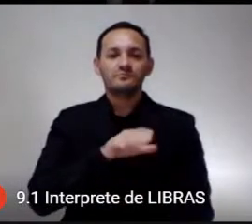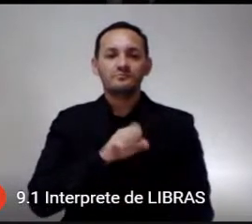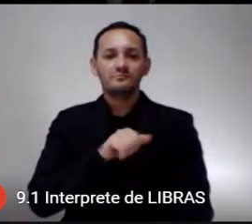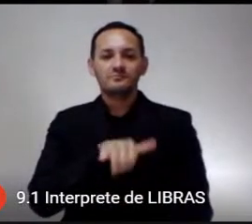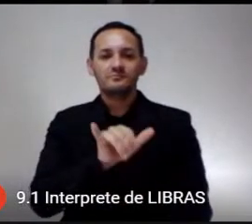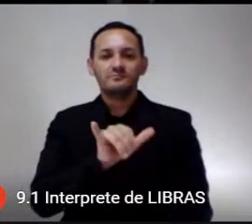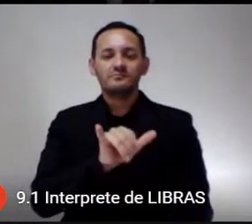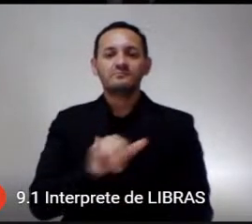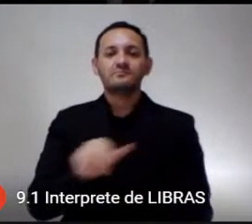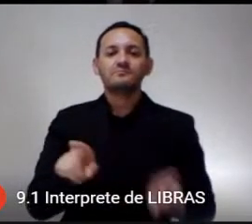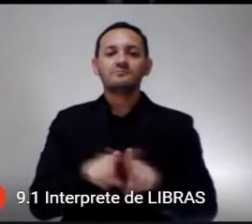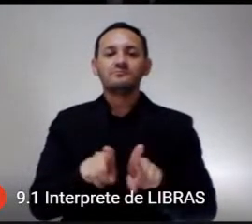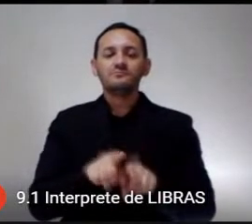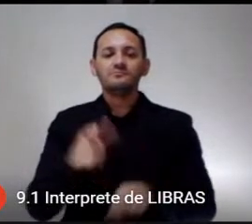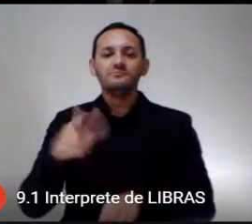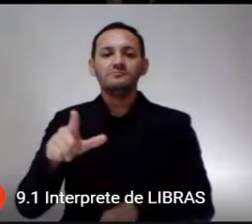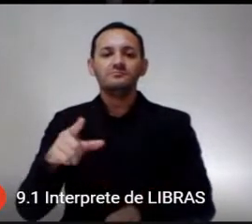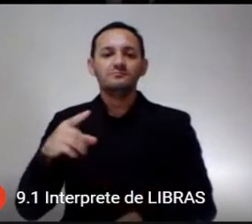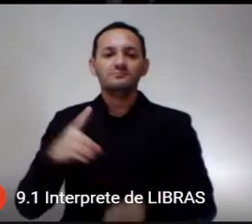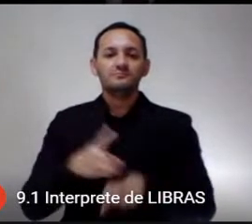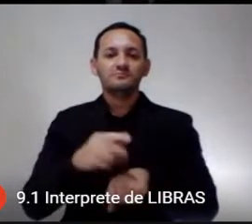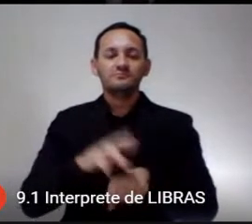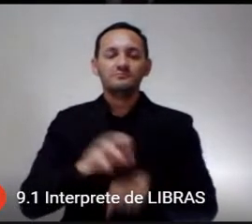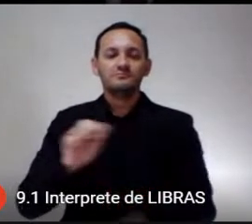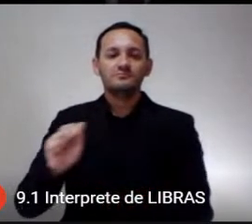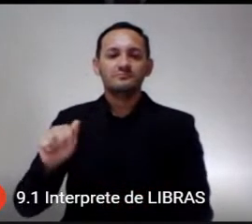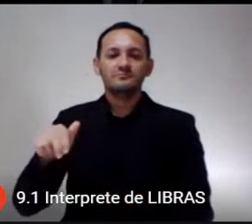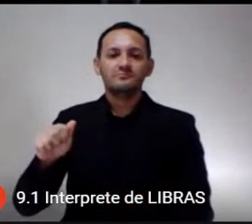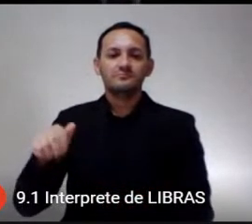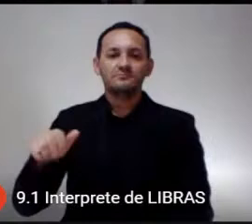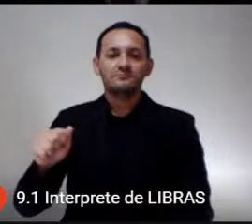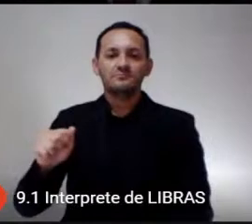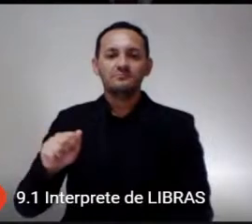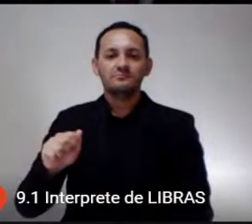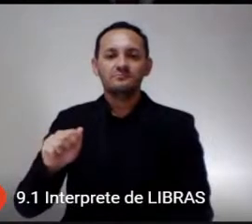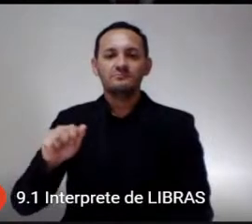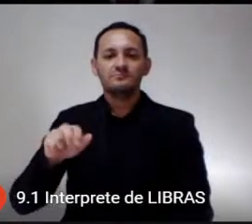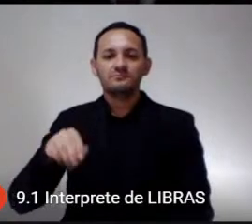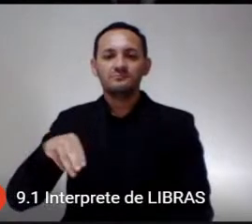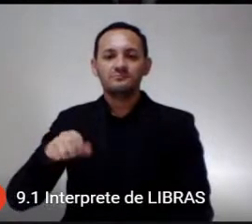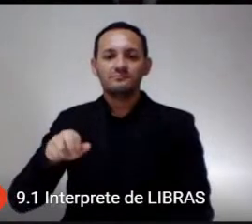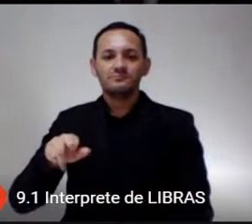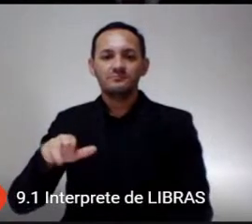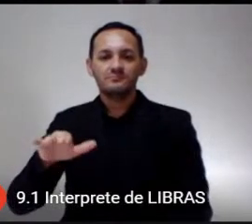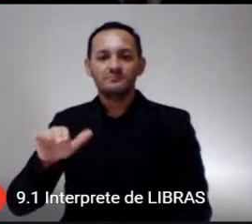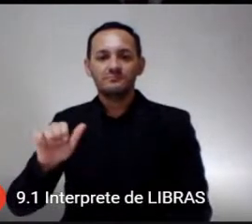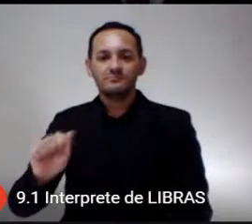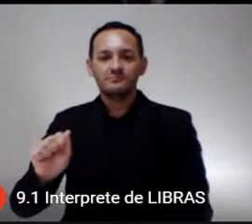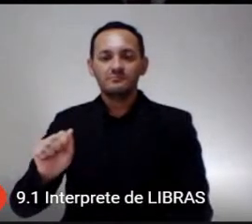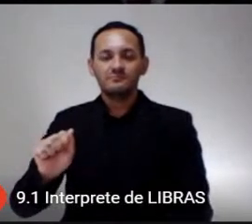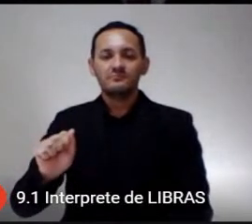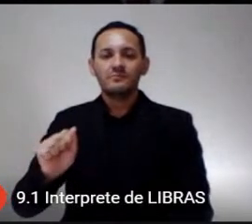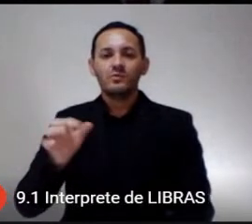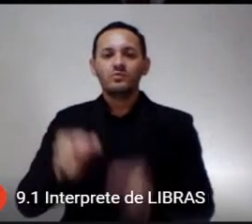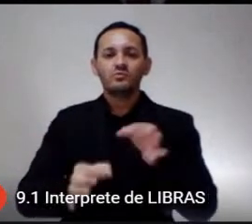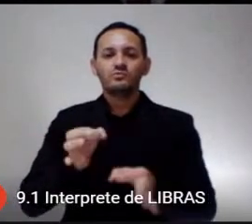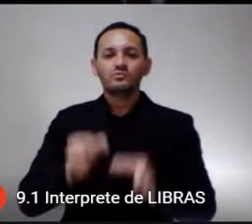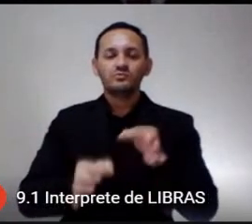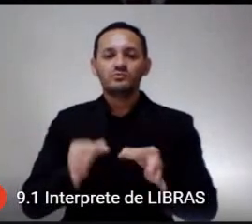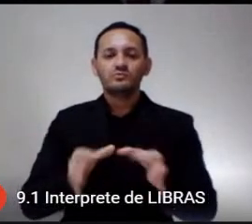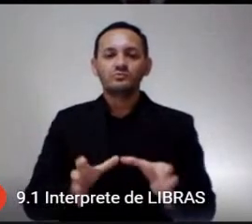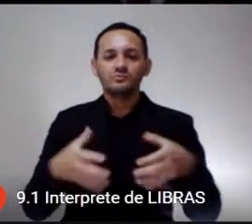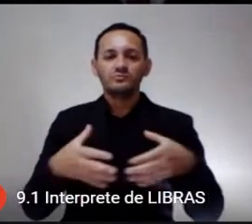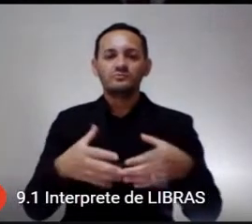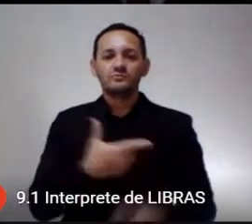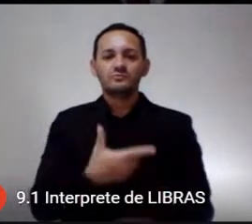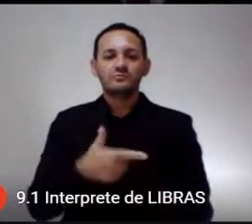e também recorrente Ana Maria Moraes da Silva, recorrido o juiz da 23ª Zona Eleitoral. Então, com a